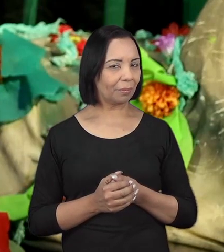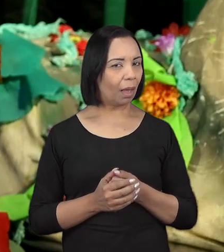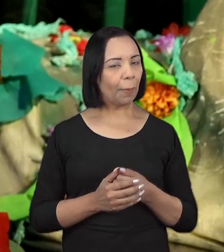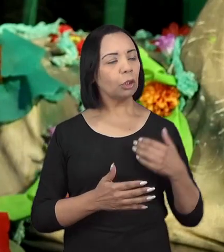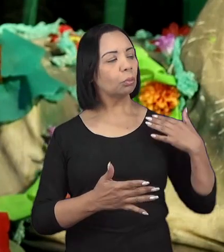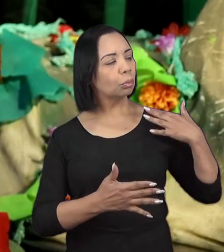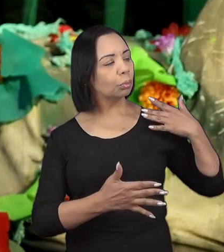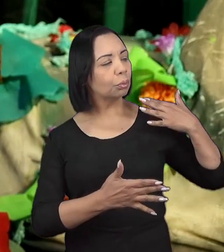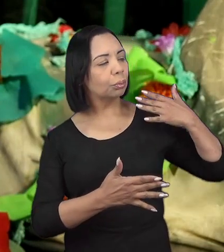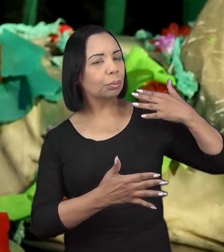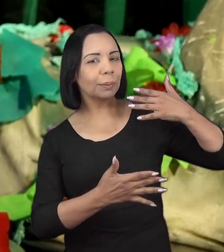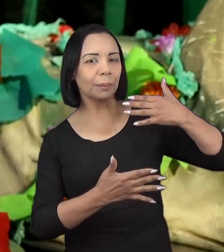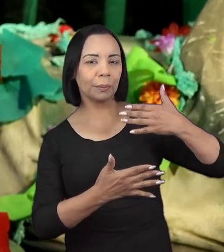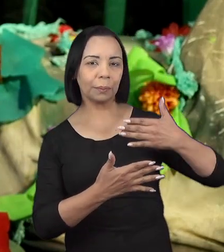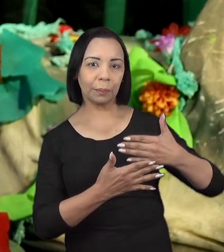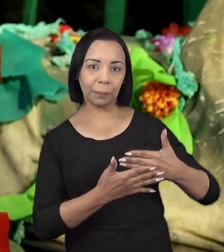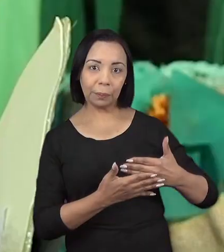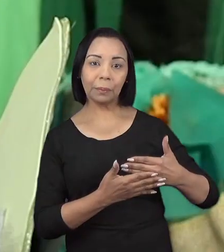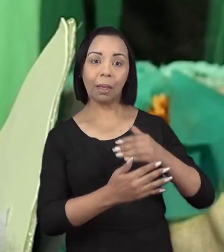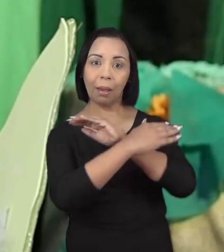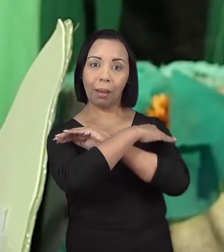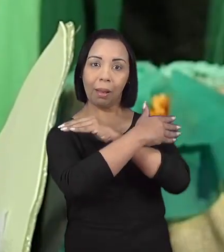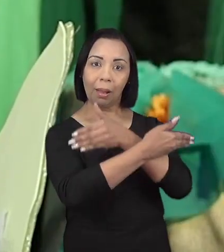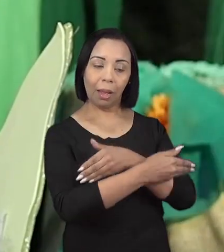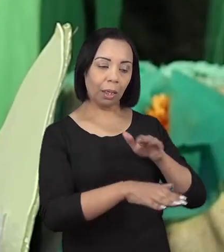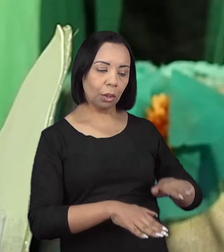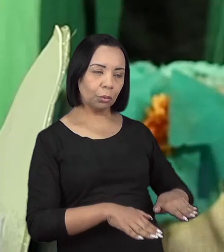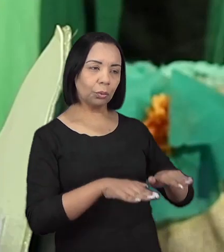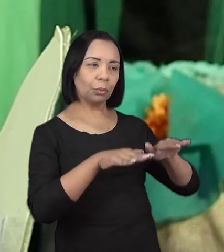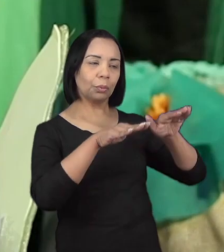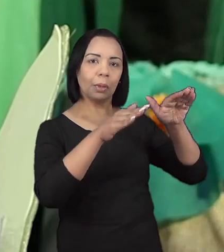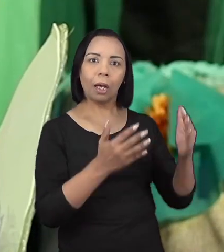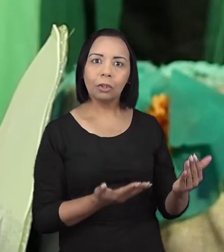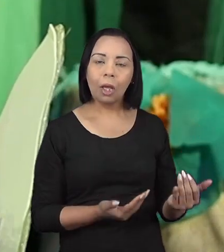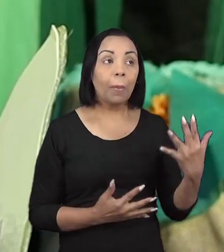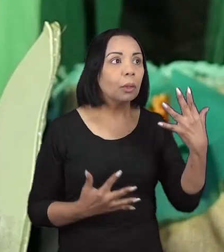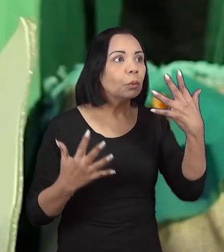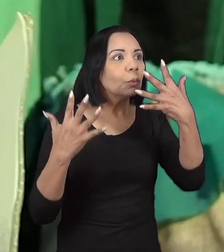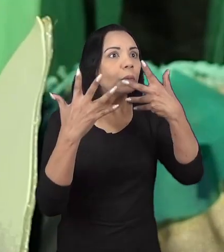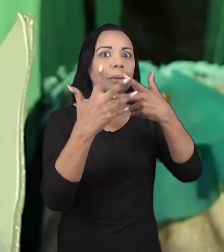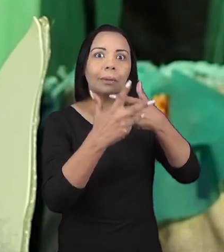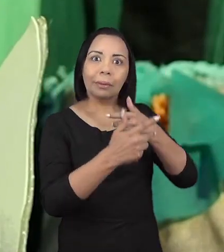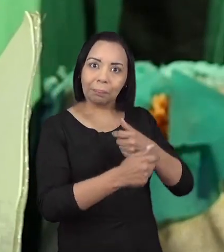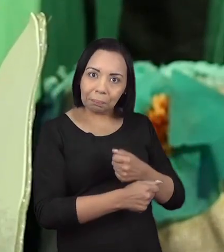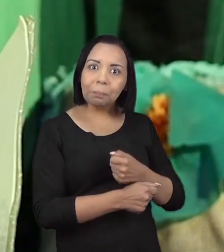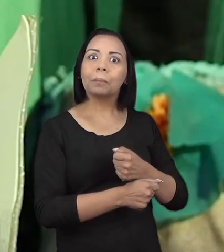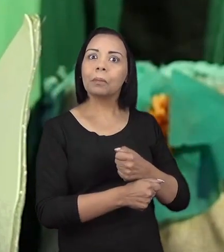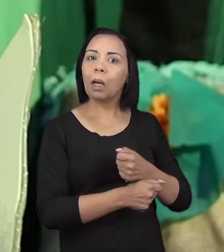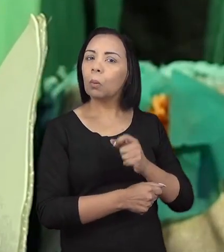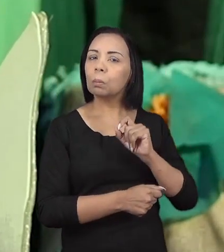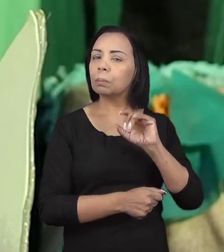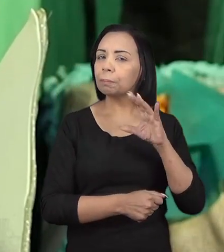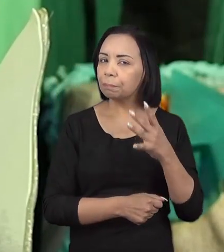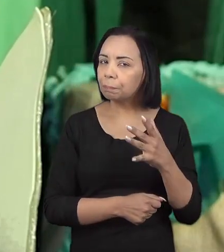O tempo passou. Branca de Neve cresceu e se tornou uma jovem ainda mais bonita. Certo